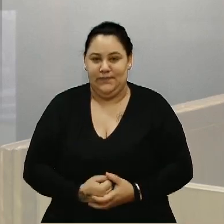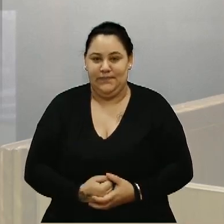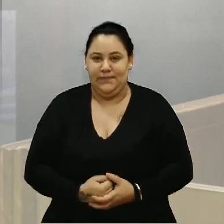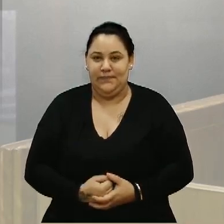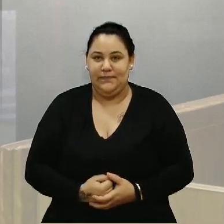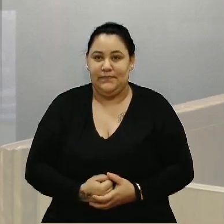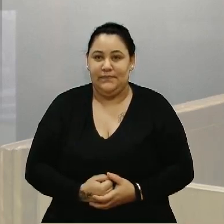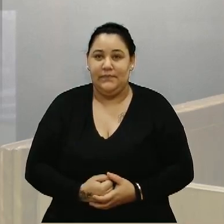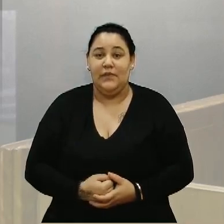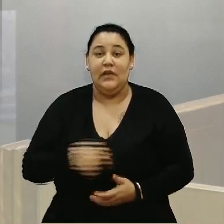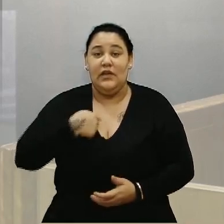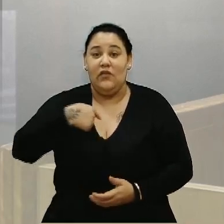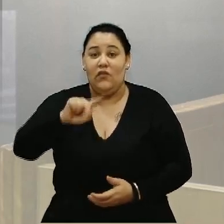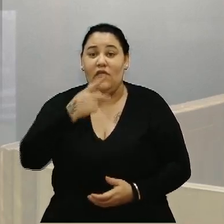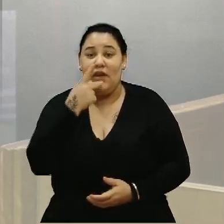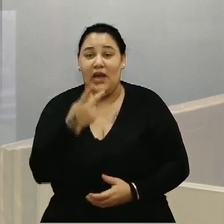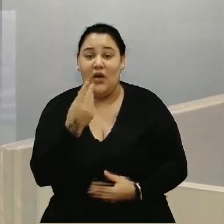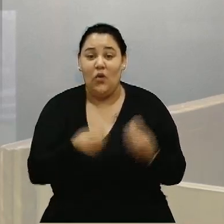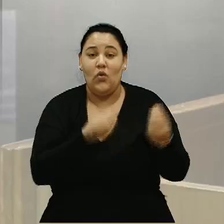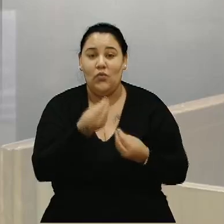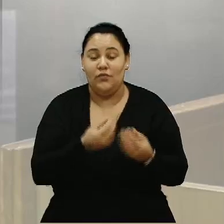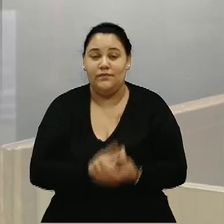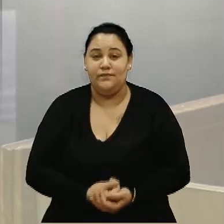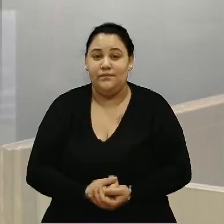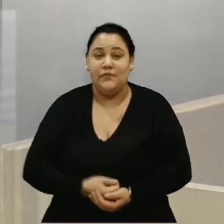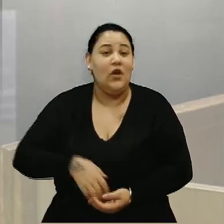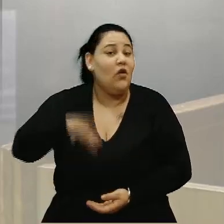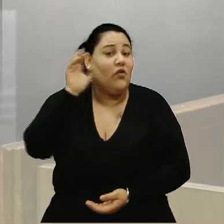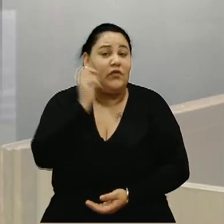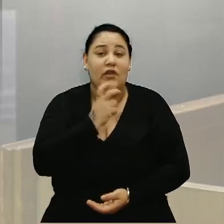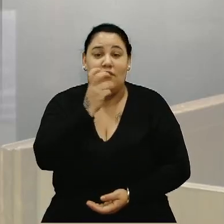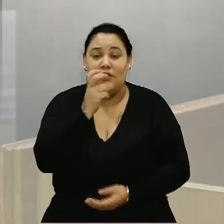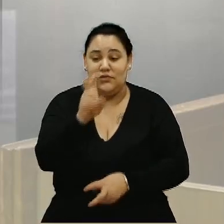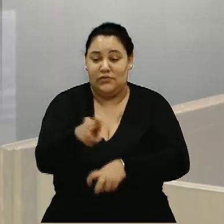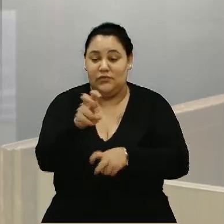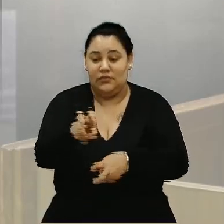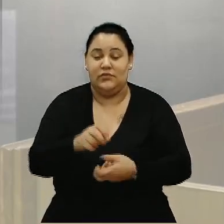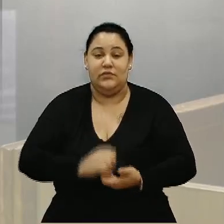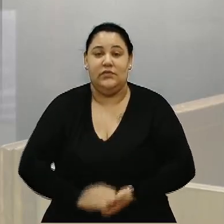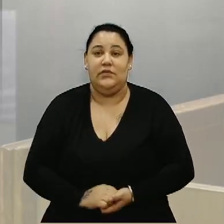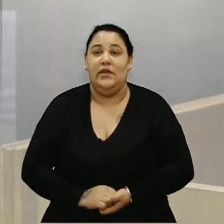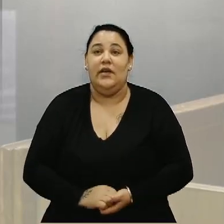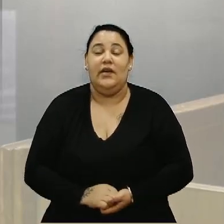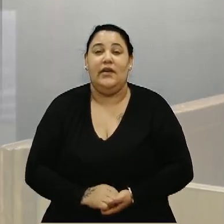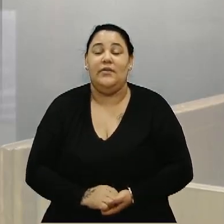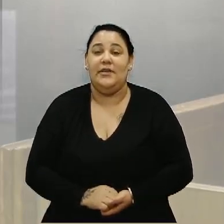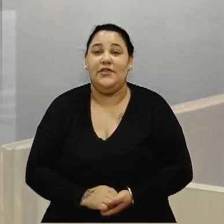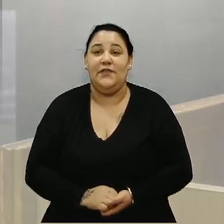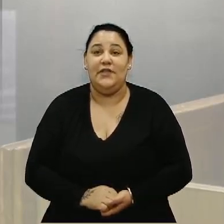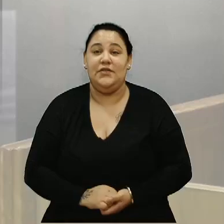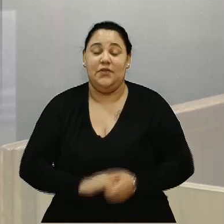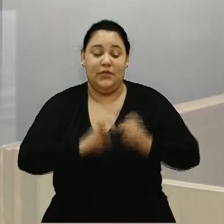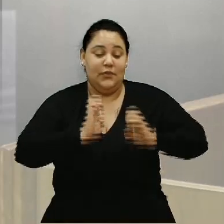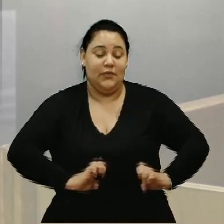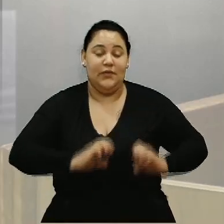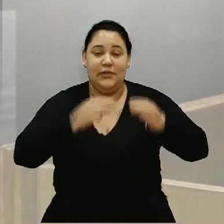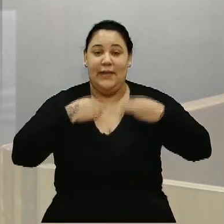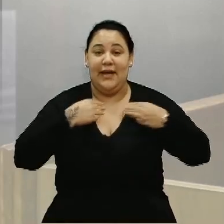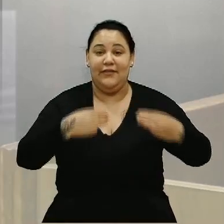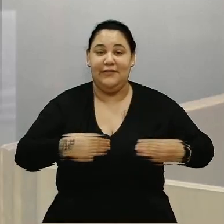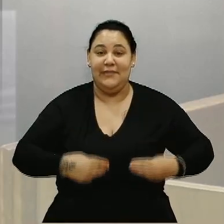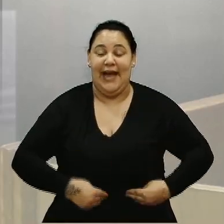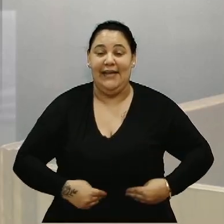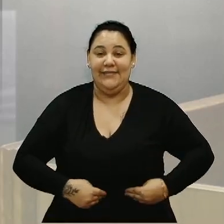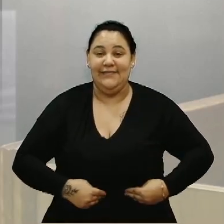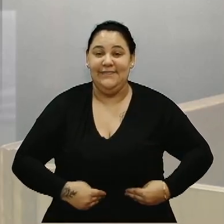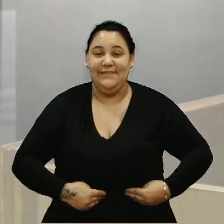E eu vou dizer como? Ouvindo a voz desse agricultor. Que por ética moral, eu não vou colocar aqui a imagem